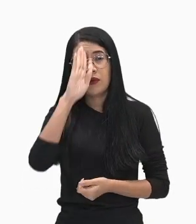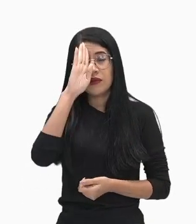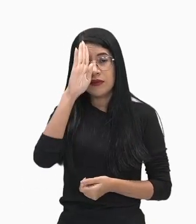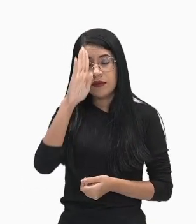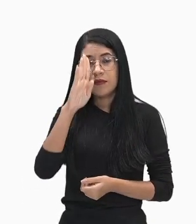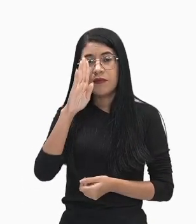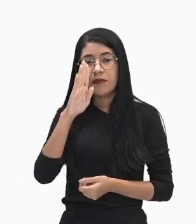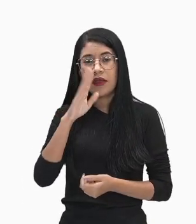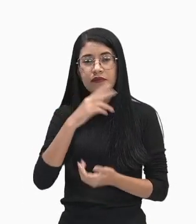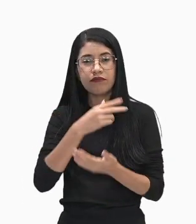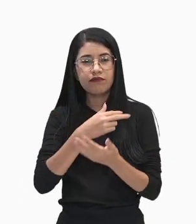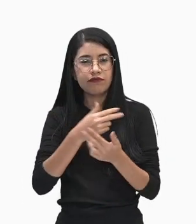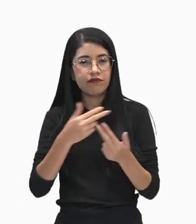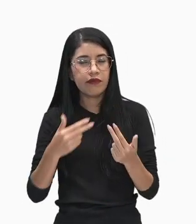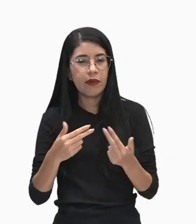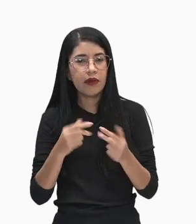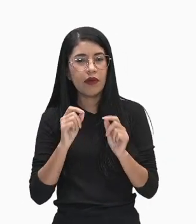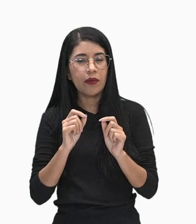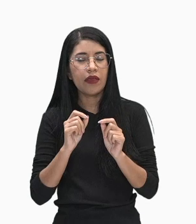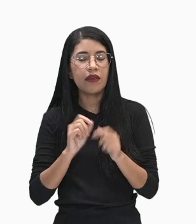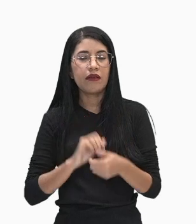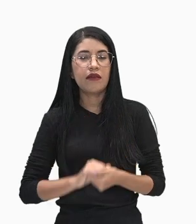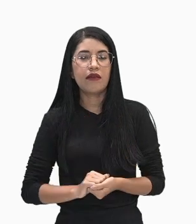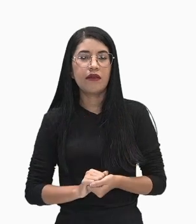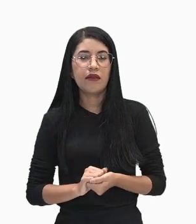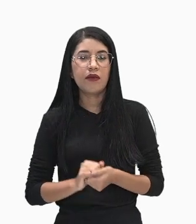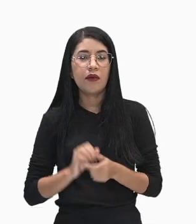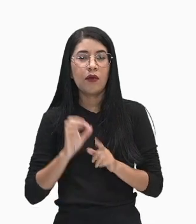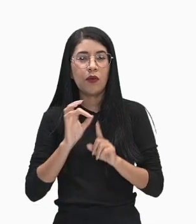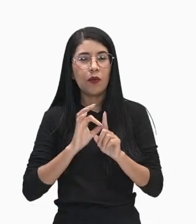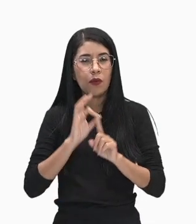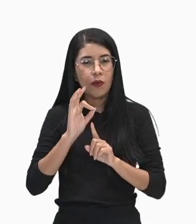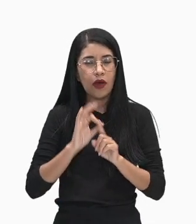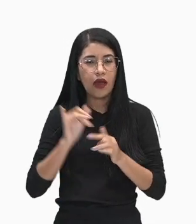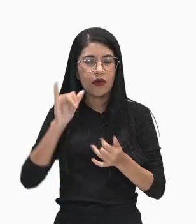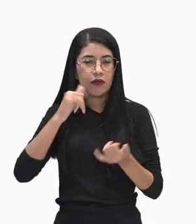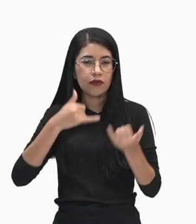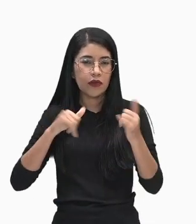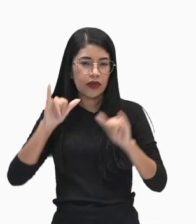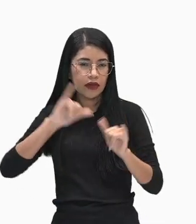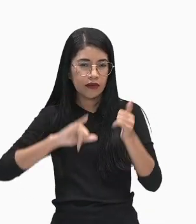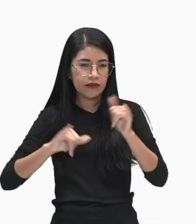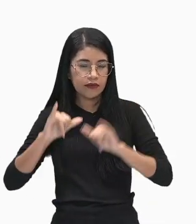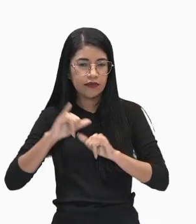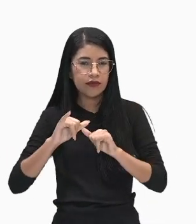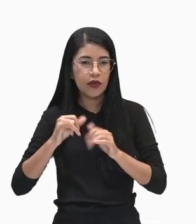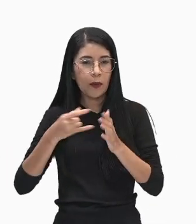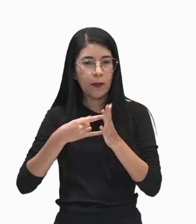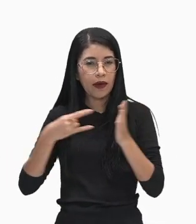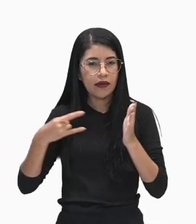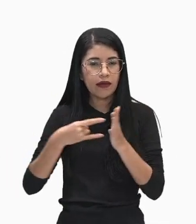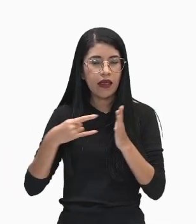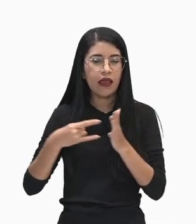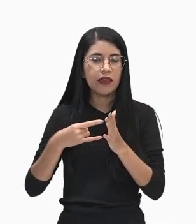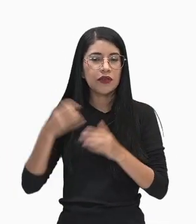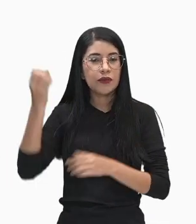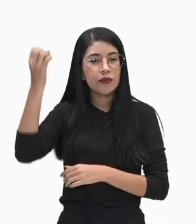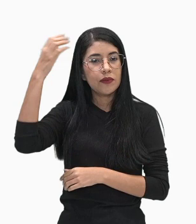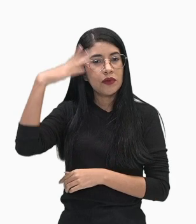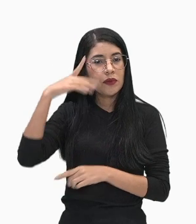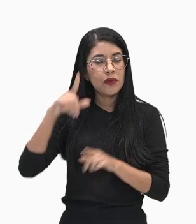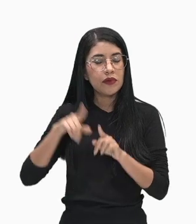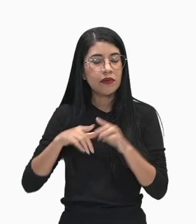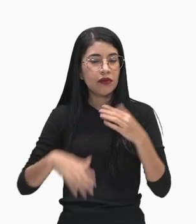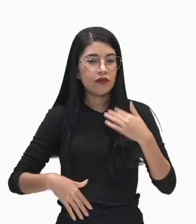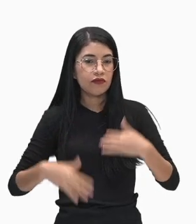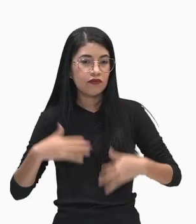gente já comentou, que é o efeito químico, efeito magnético, efeito luminoso e efeito fisiológico, além do efeito térmico.